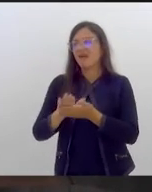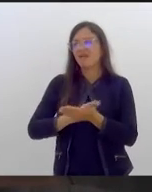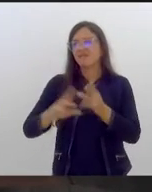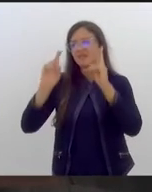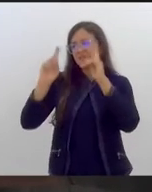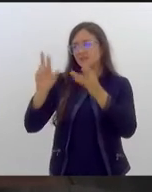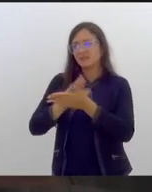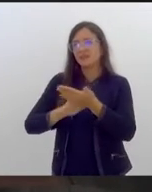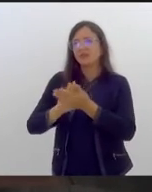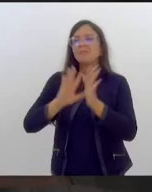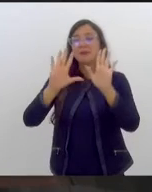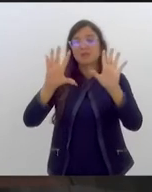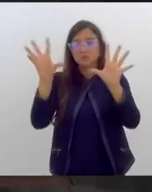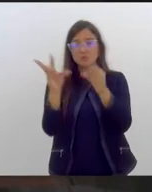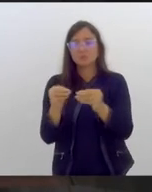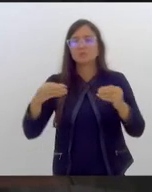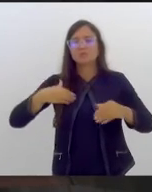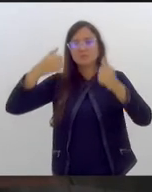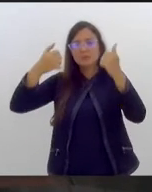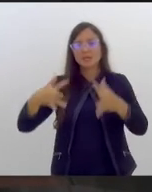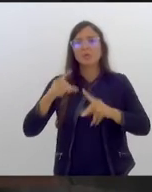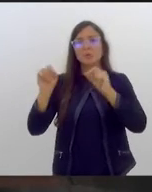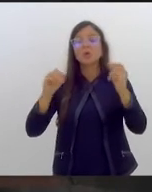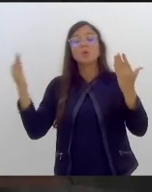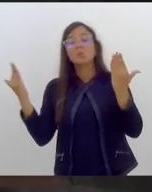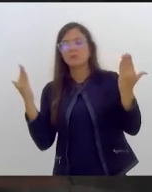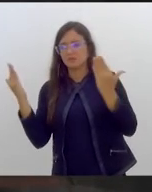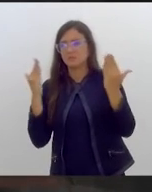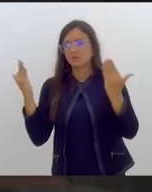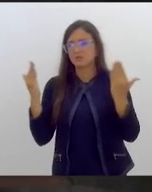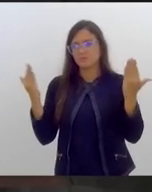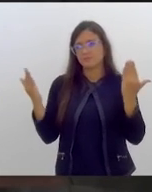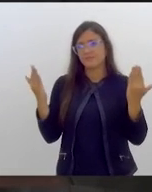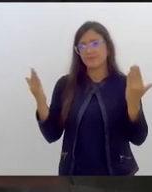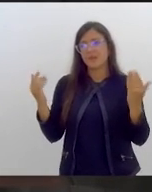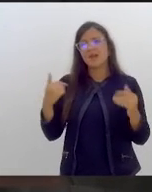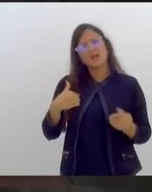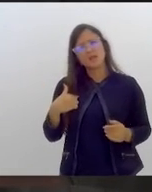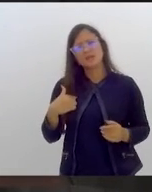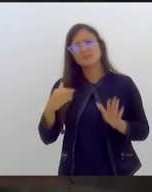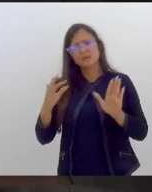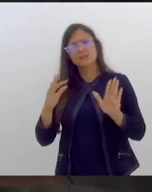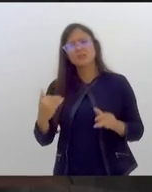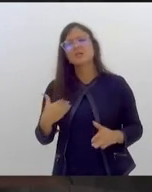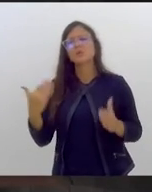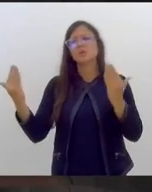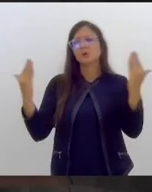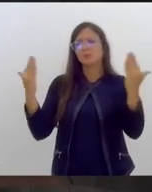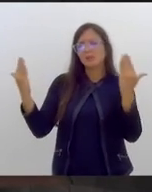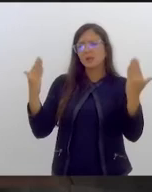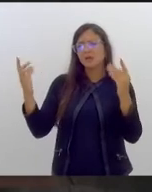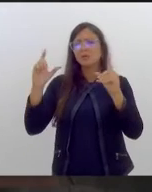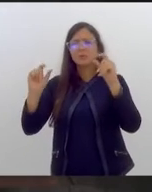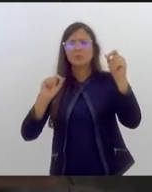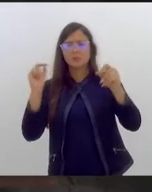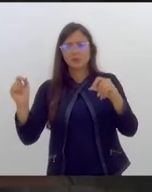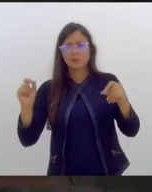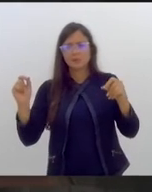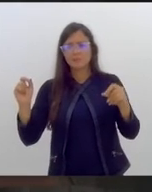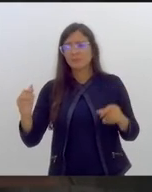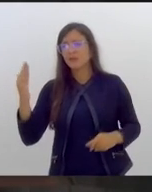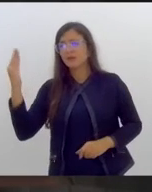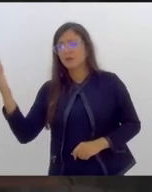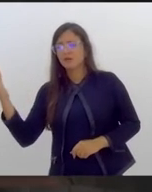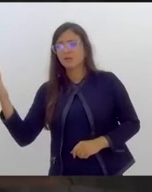Deputado Tia Jô foi a comparação que eu me propôs a fazer aqui eu não quis comparar nessa sessão de hoje os indicadores dos governos